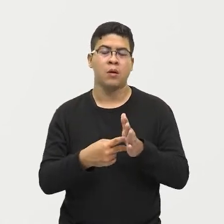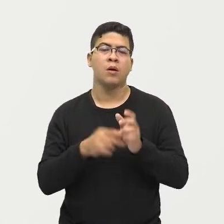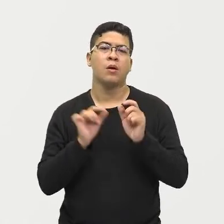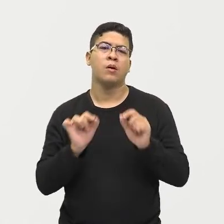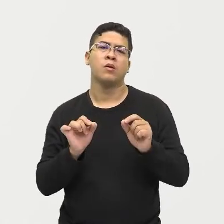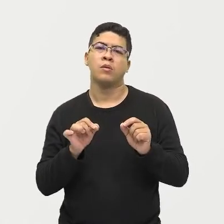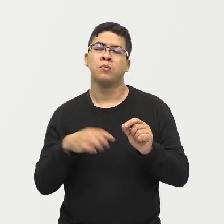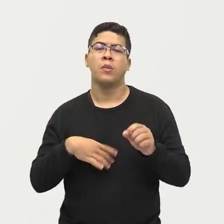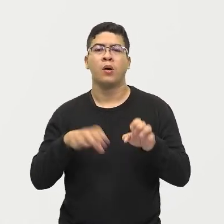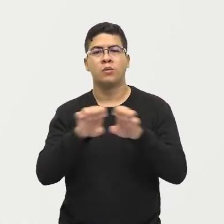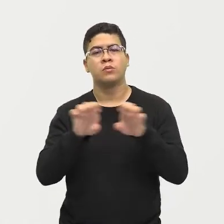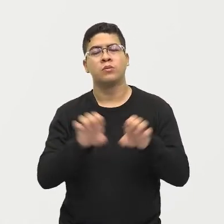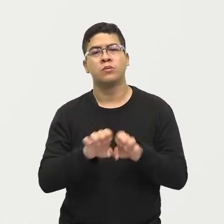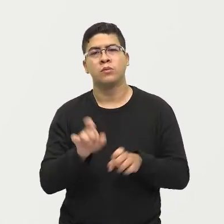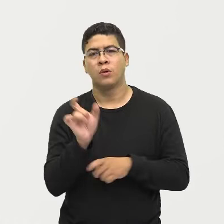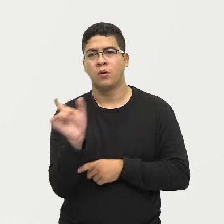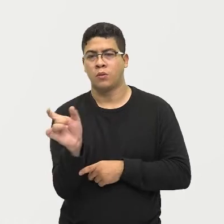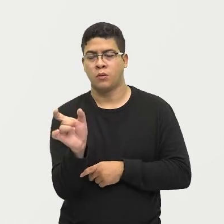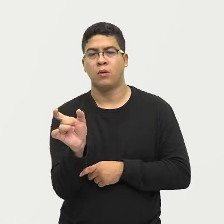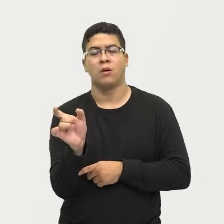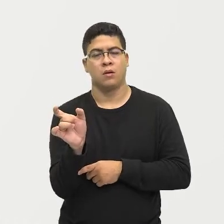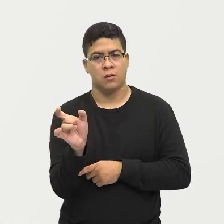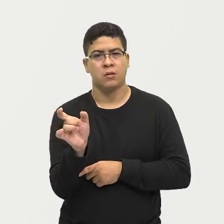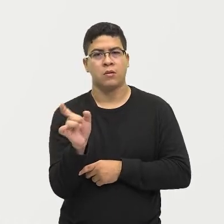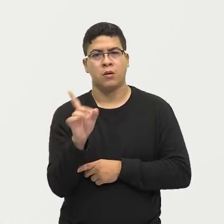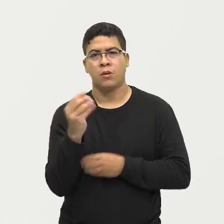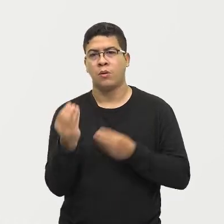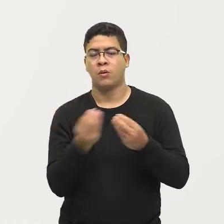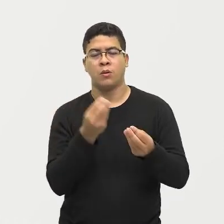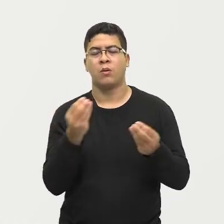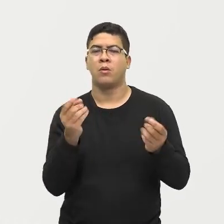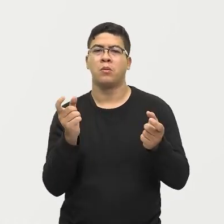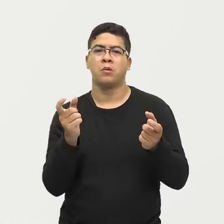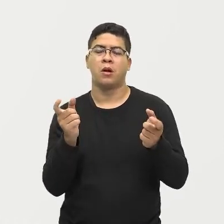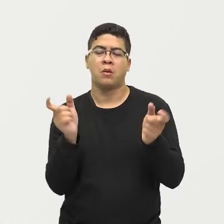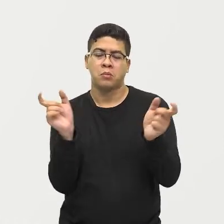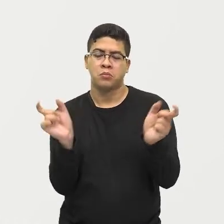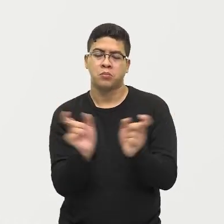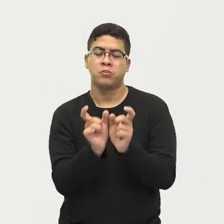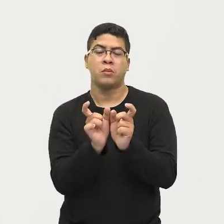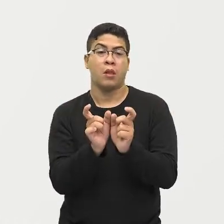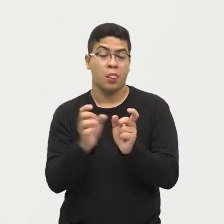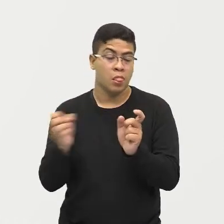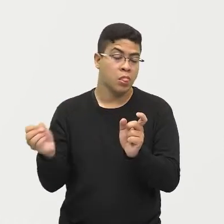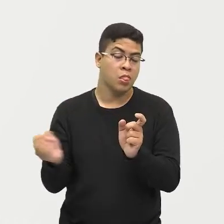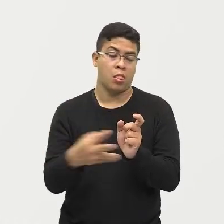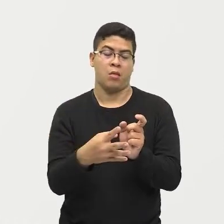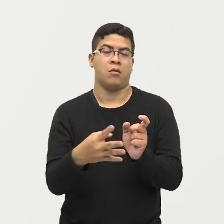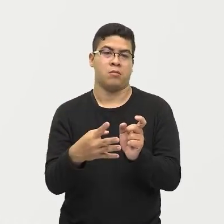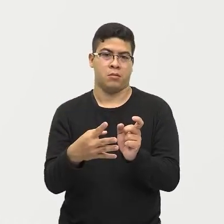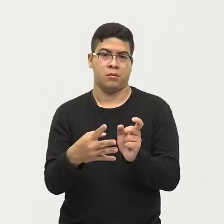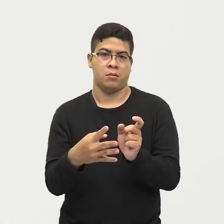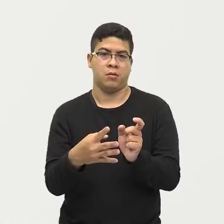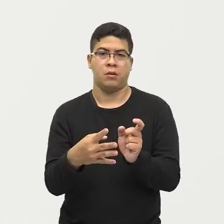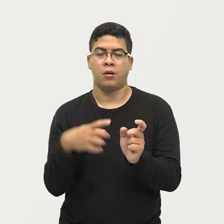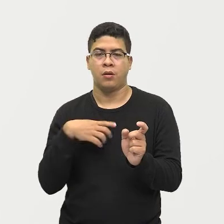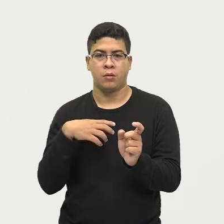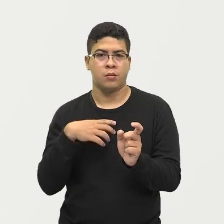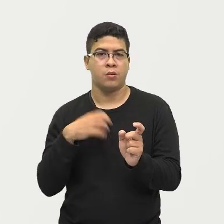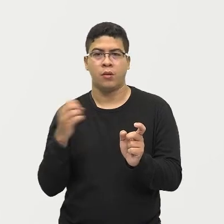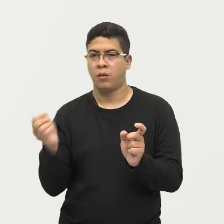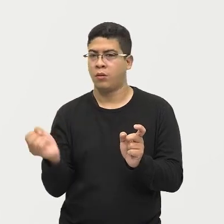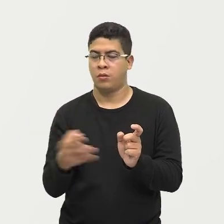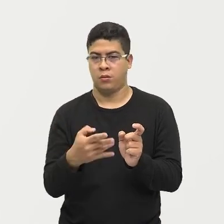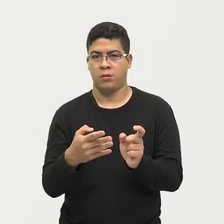da estrutura das palavras, como elas eram formadas, ele tentava criar novas situações